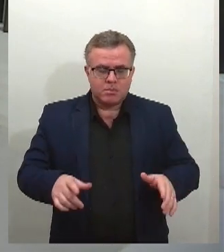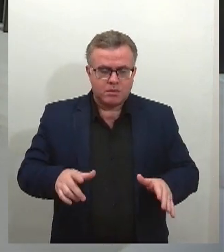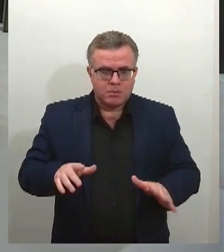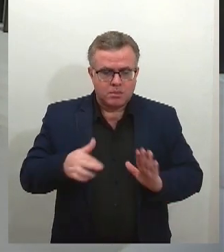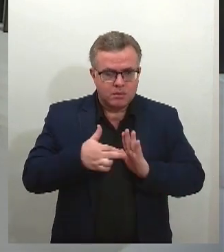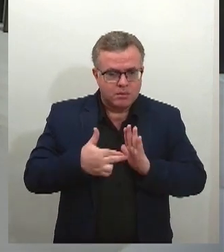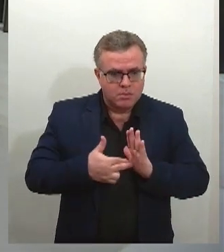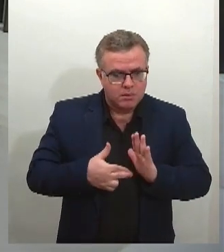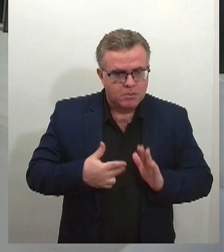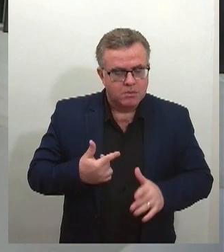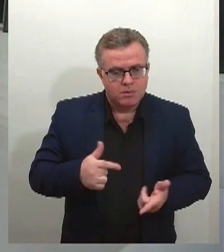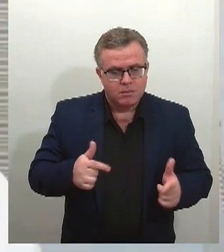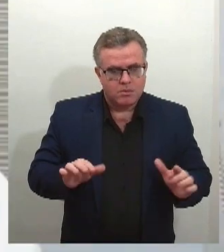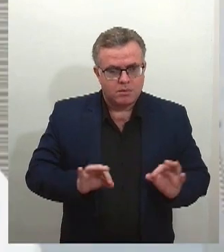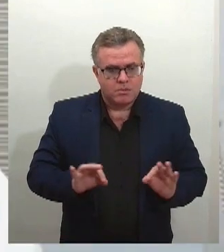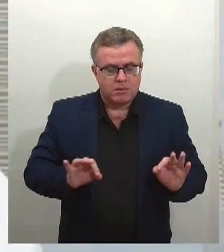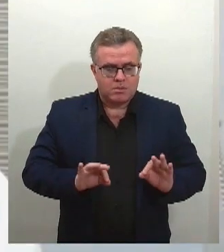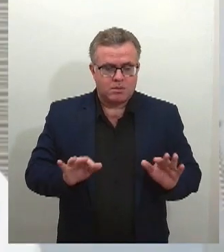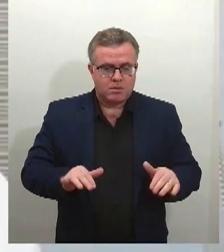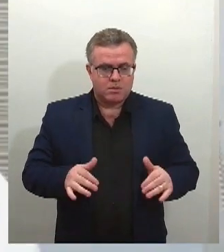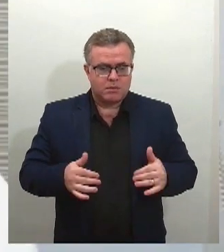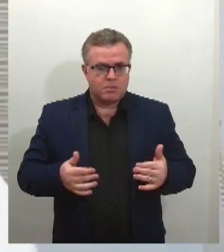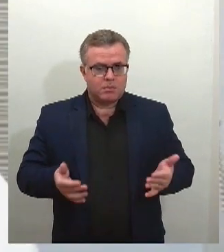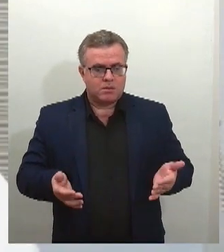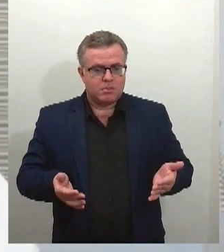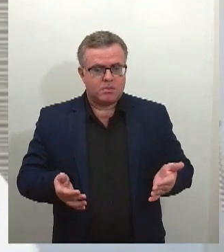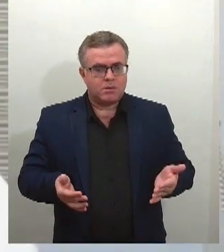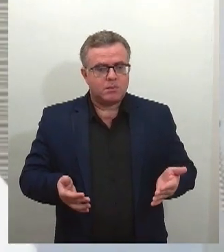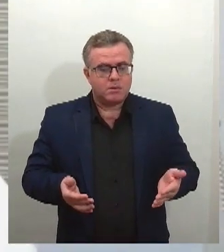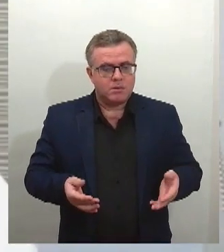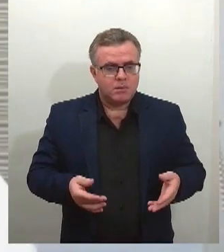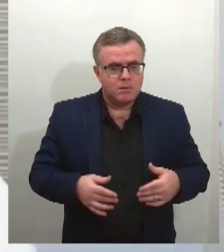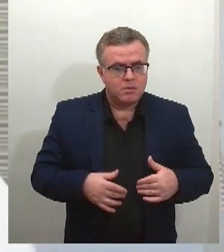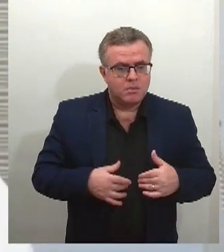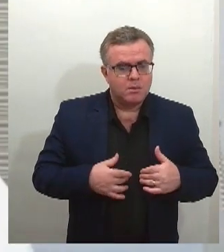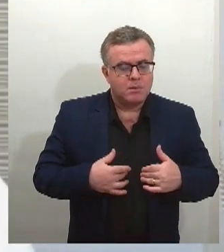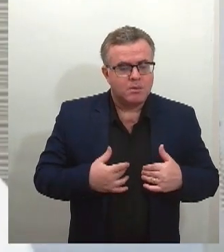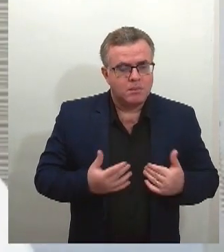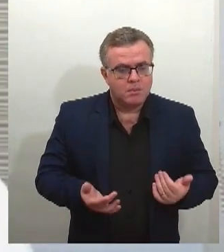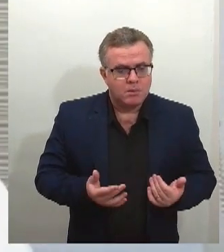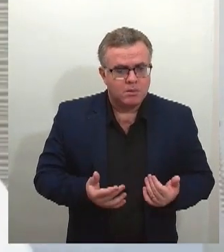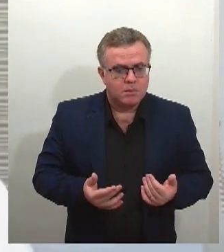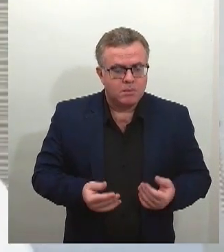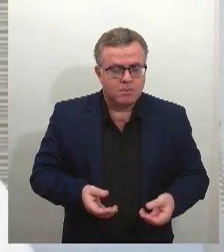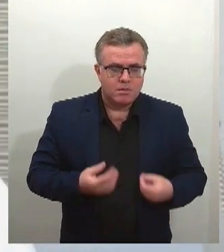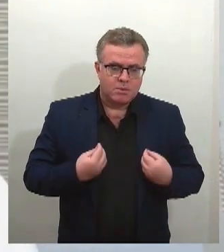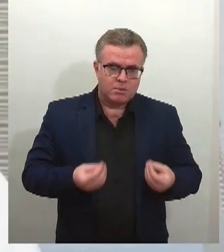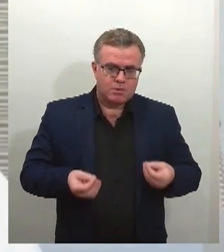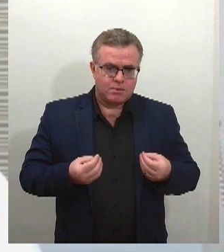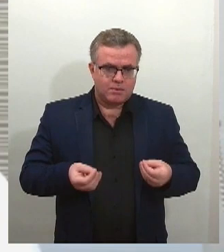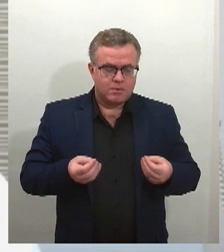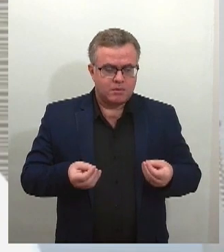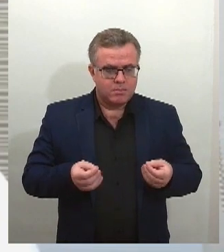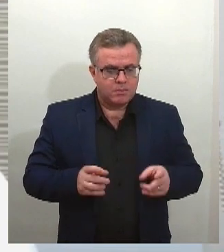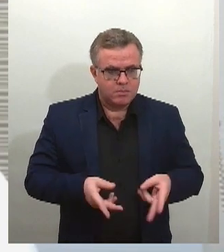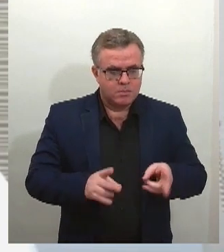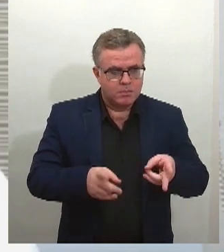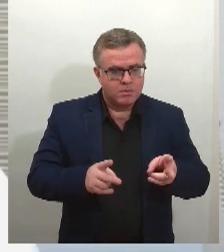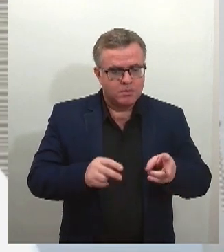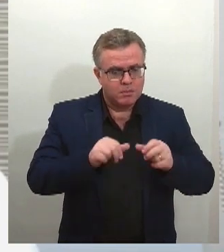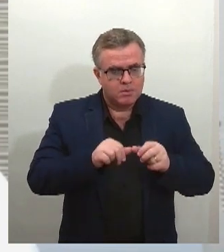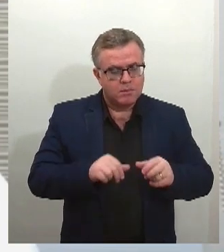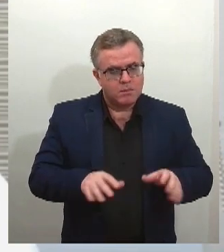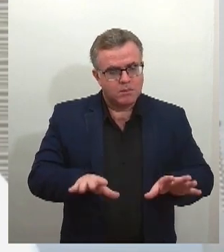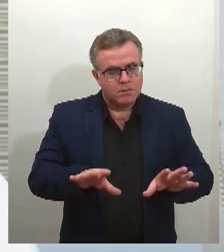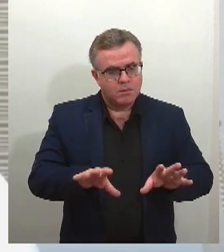Então, o HPV pode ocorrer em qualquer idade, né? Como eu falei, não é exclusivamente sexualmente transmissível. Então,